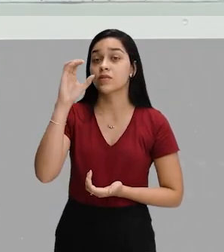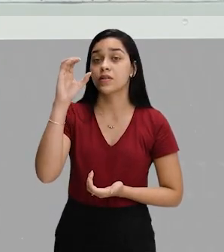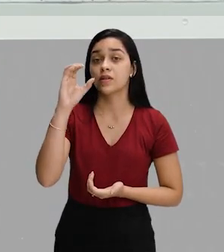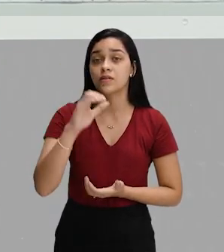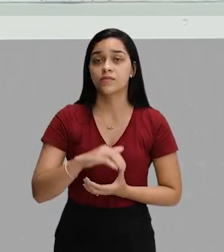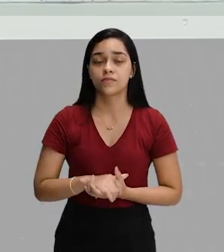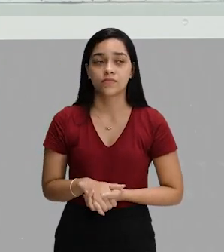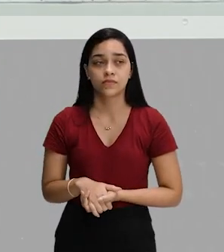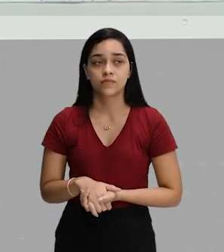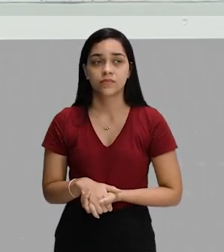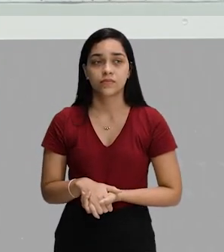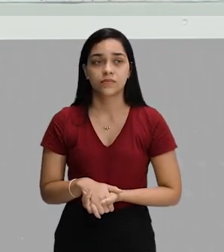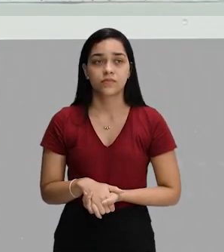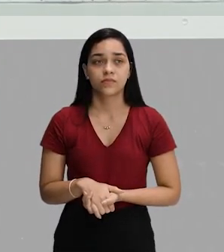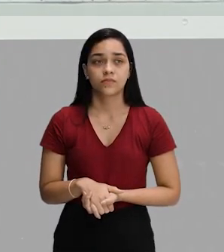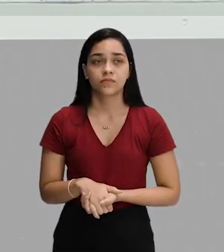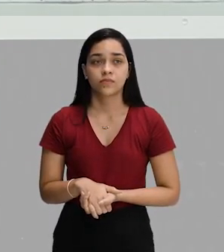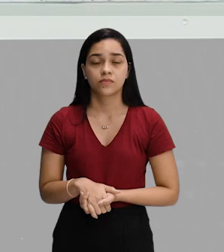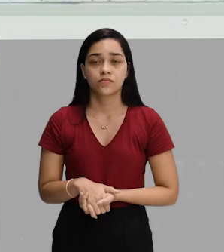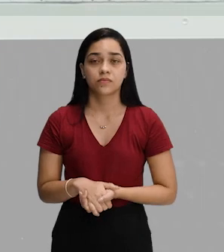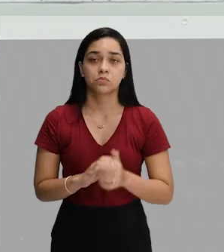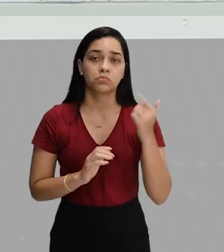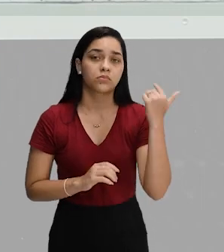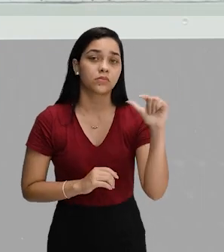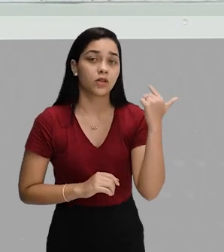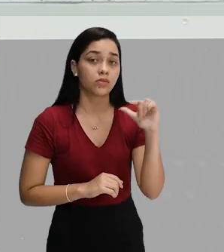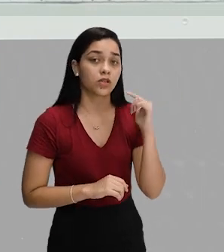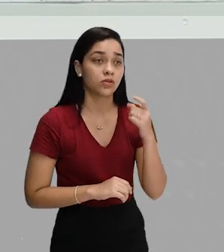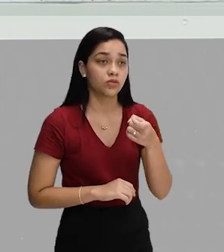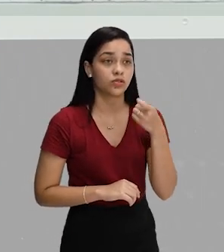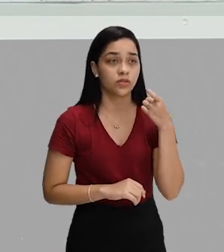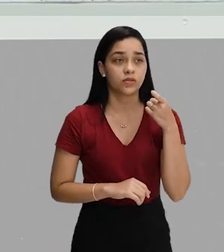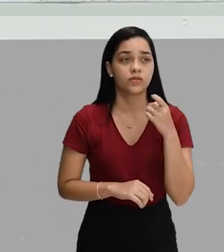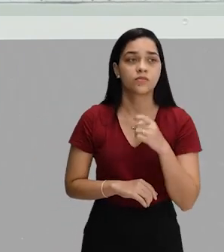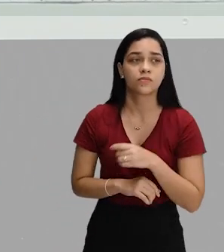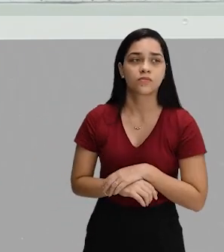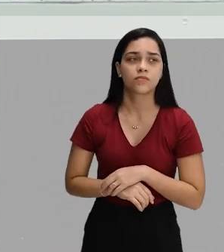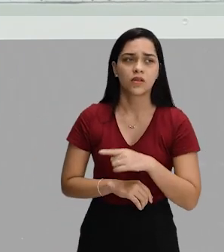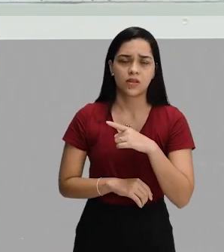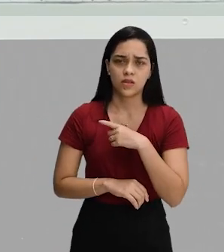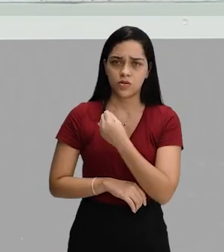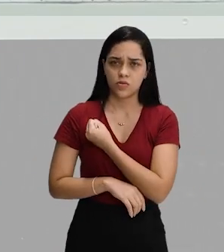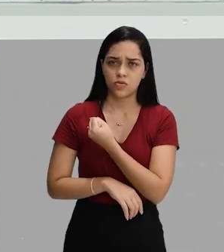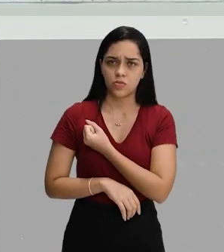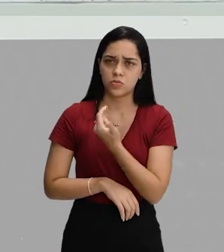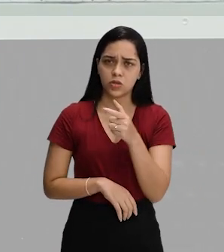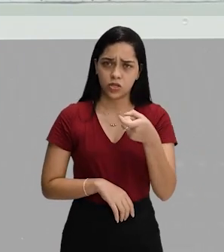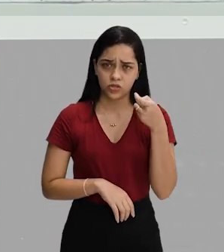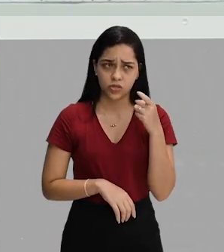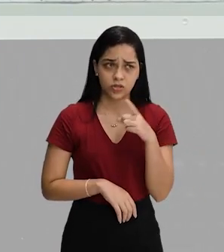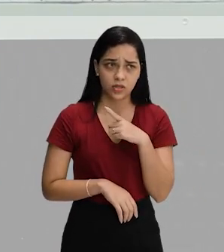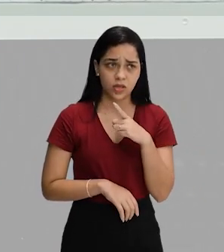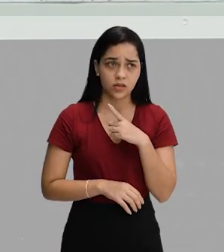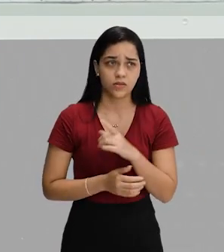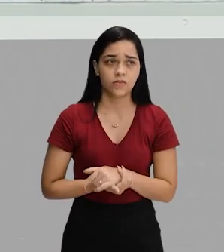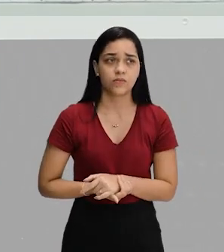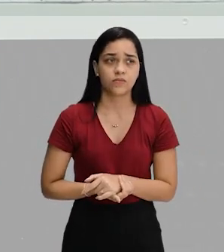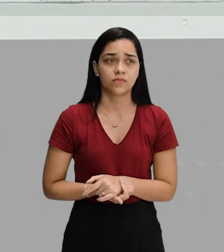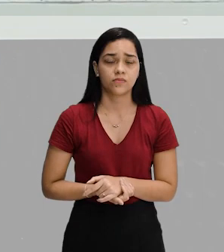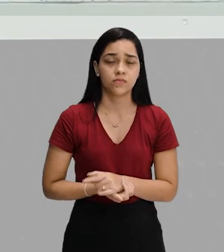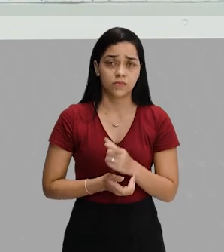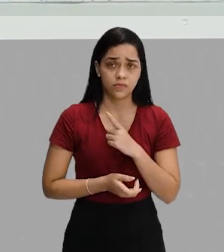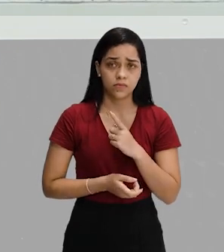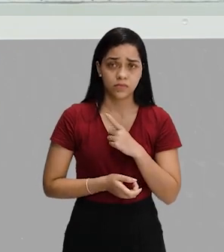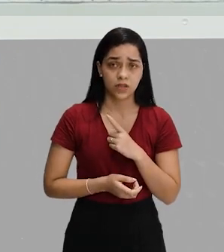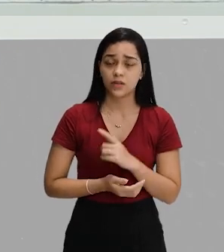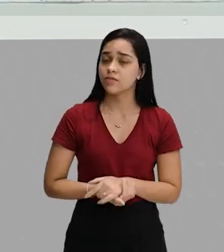C. Tiago, coeficiente C é esse cara que não tem o x do lado dele. Tem algum número aqui sem o x do lado? Aqui tem x, aqui tem x. Tem algum